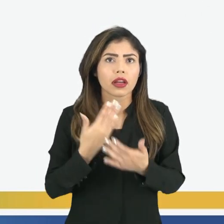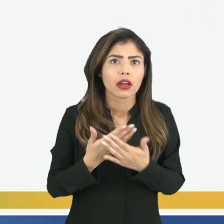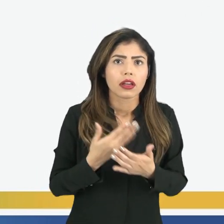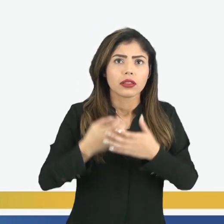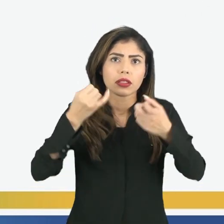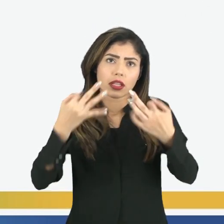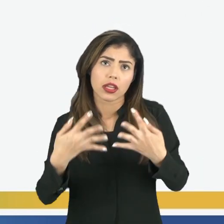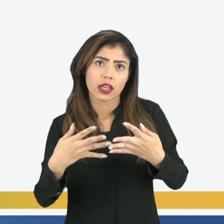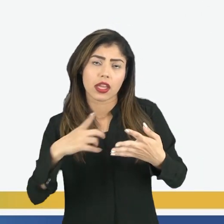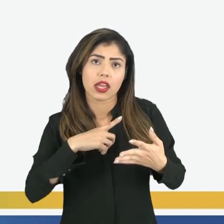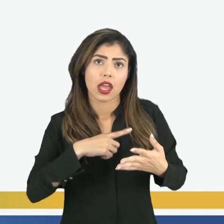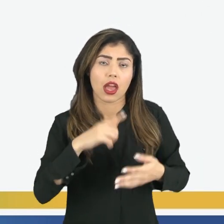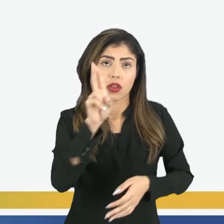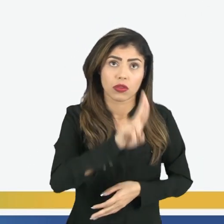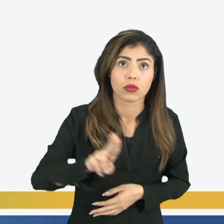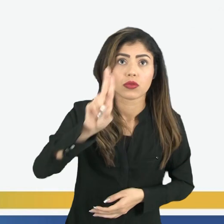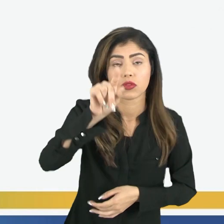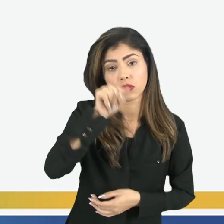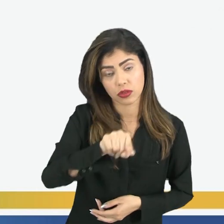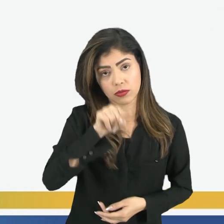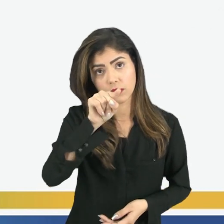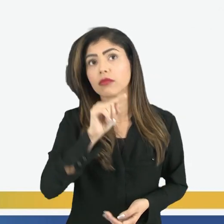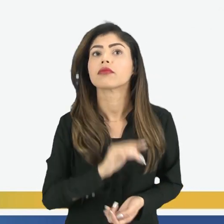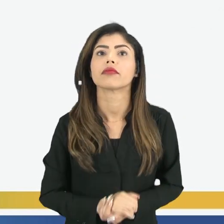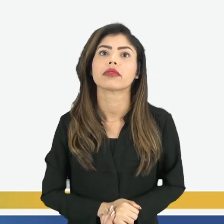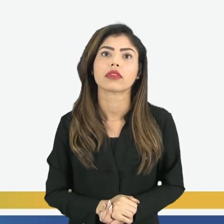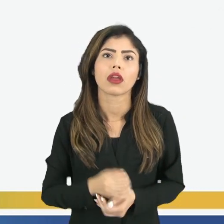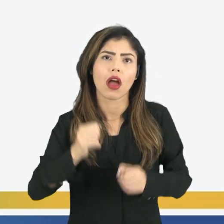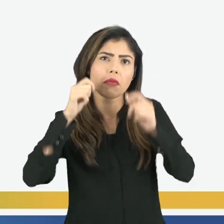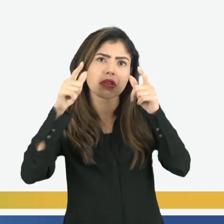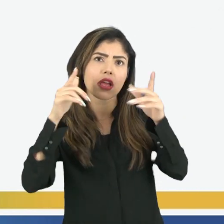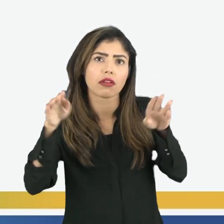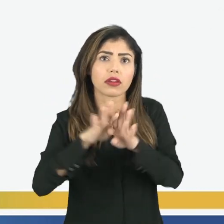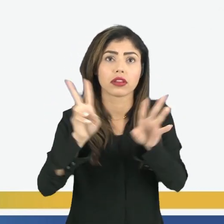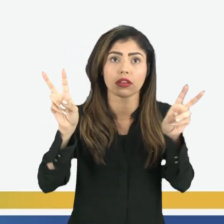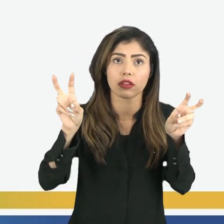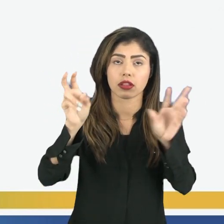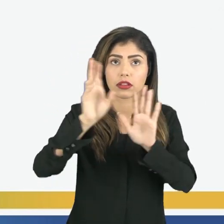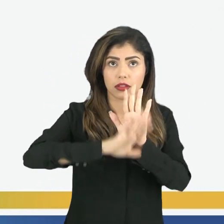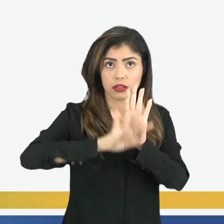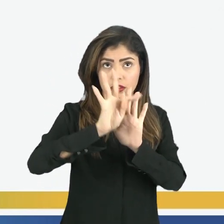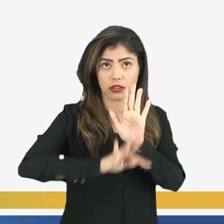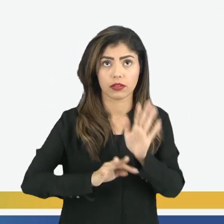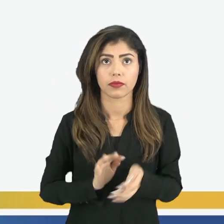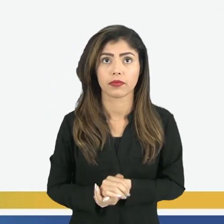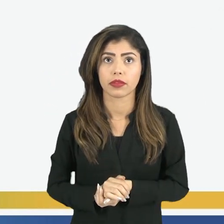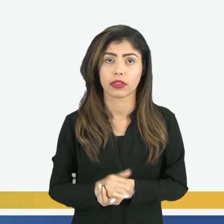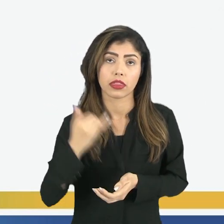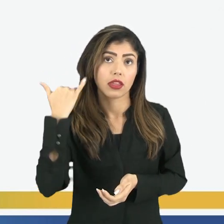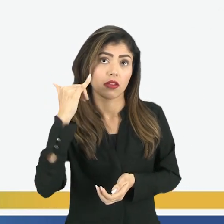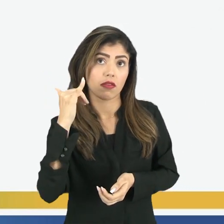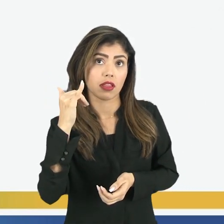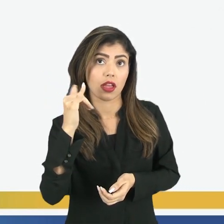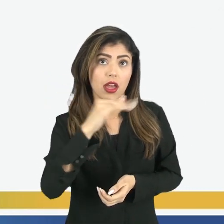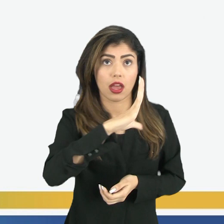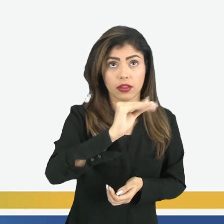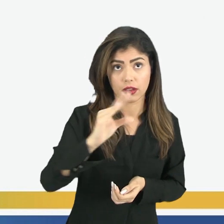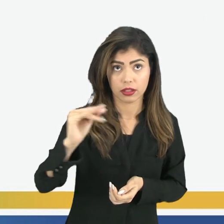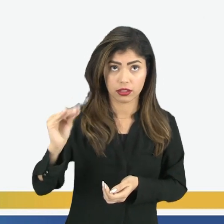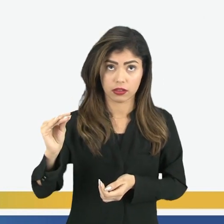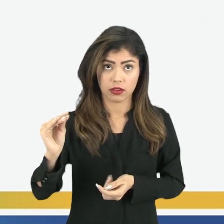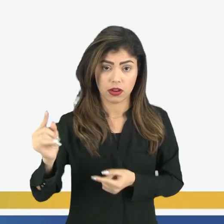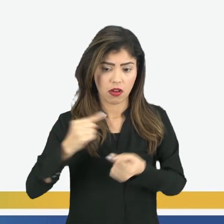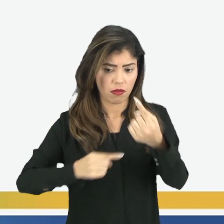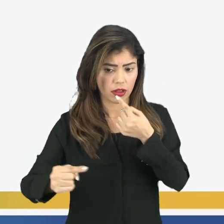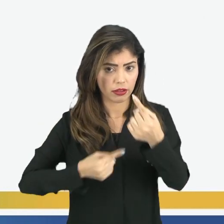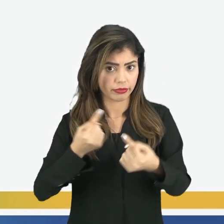Na aula, explicamos uma possibilidade de uso de 2 pontos. Observe no título do texto. Celular e adolescentes, uma